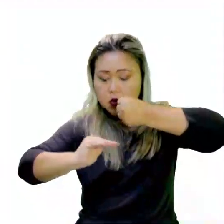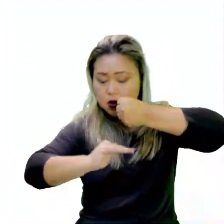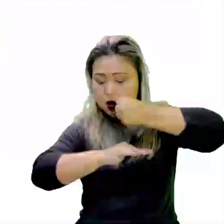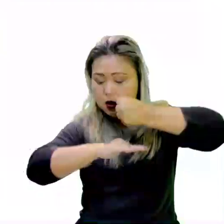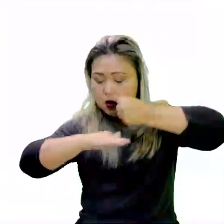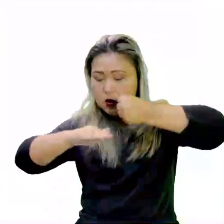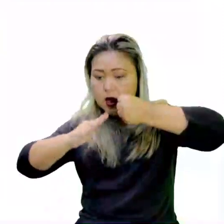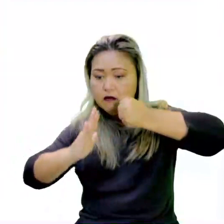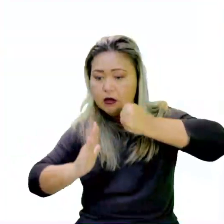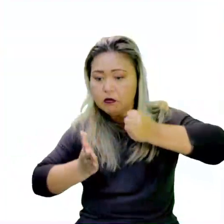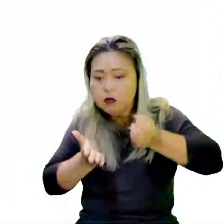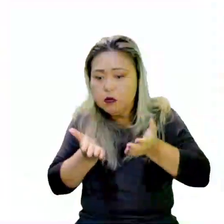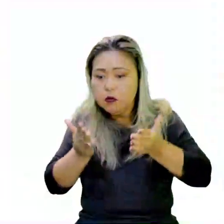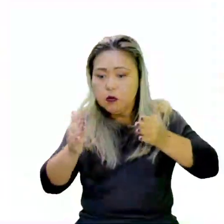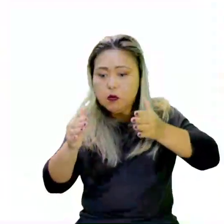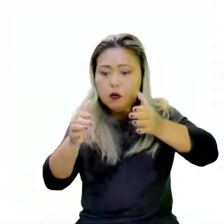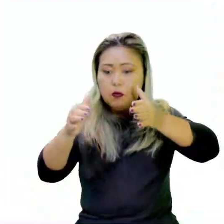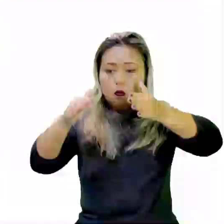ergueu